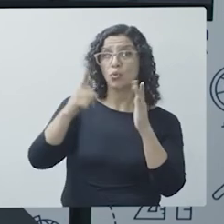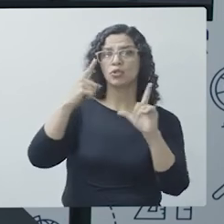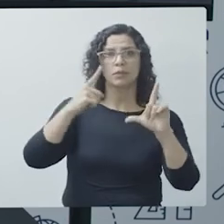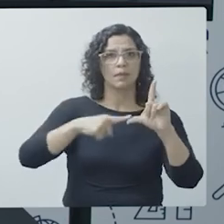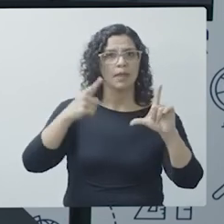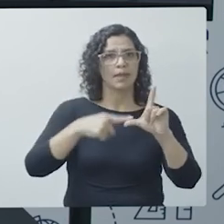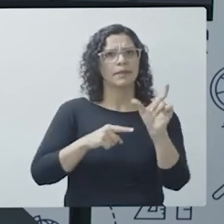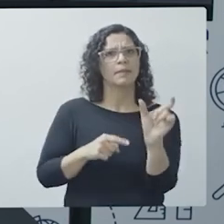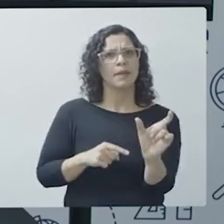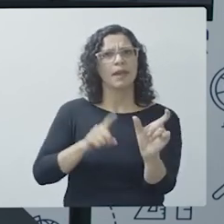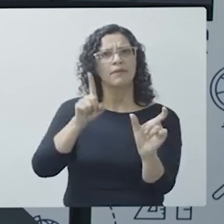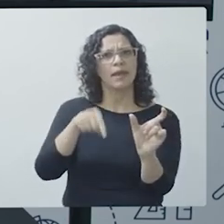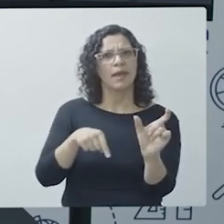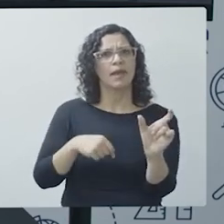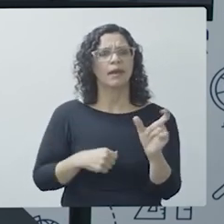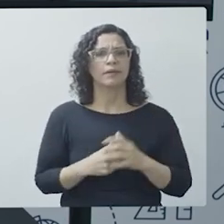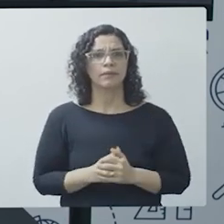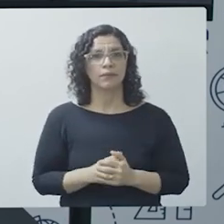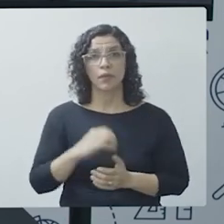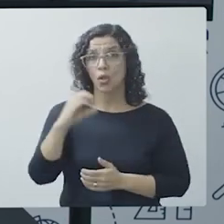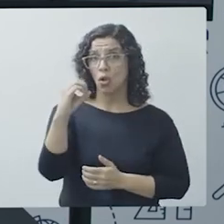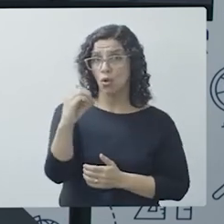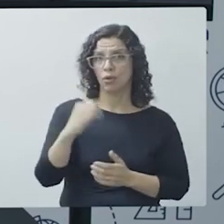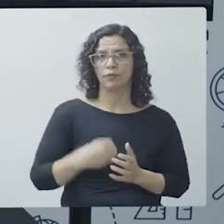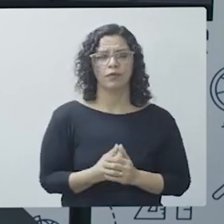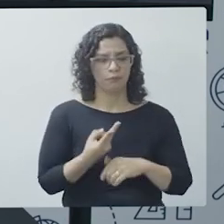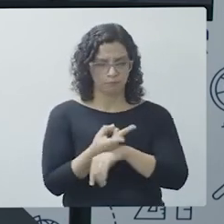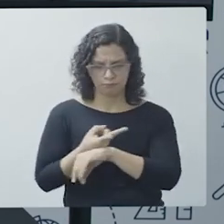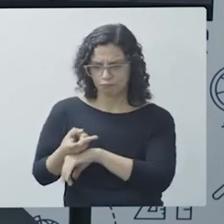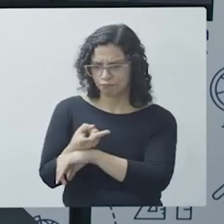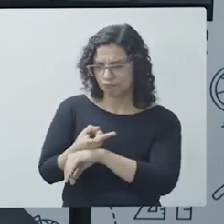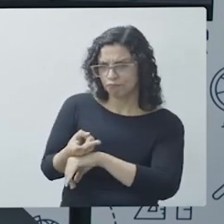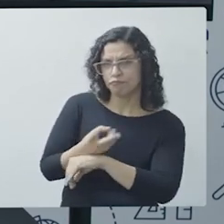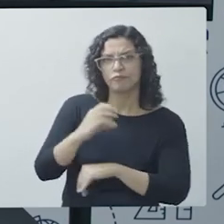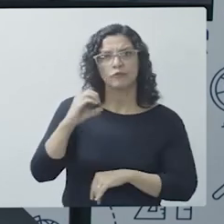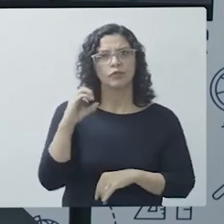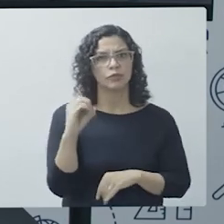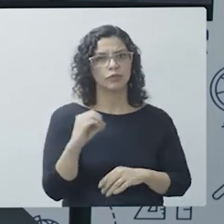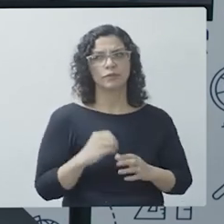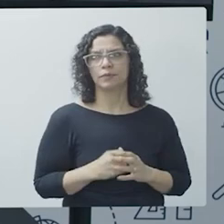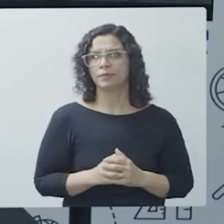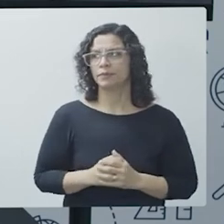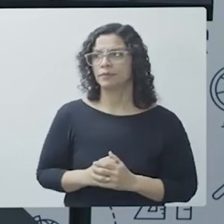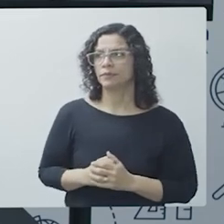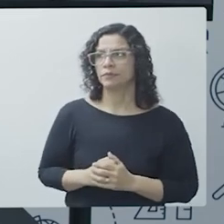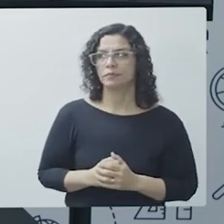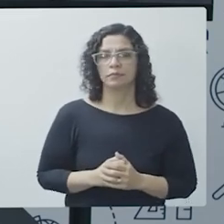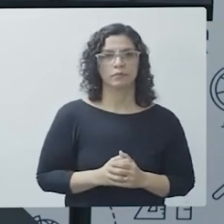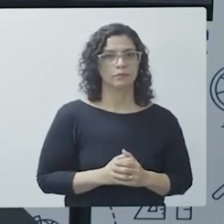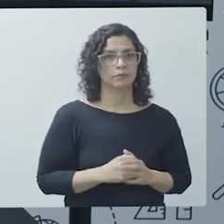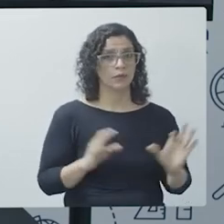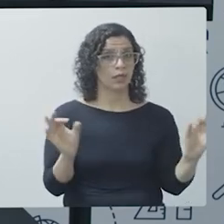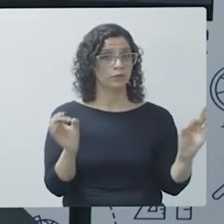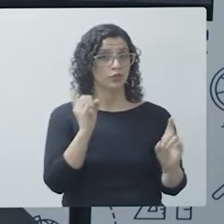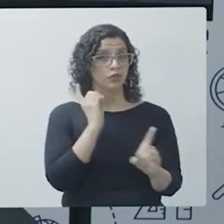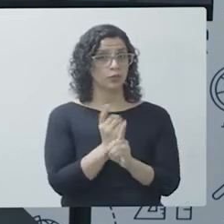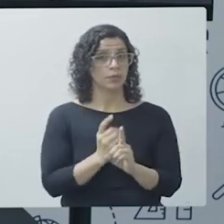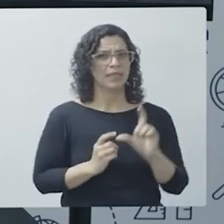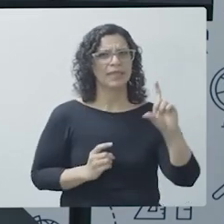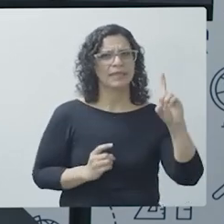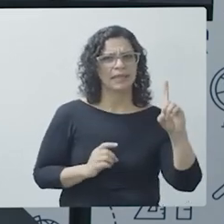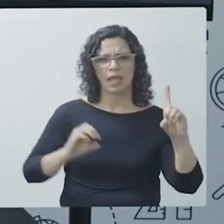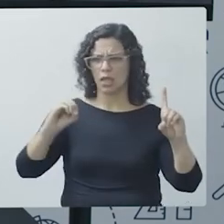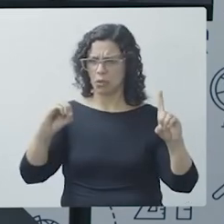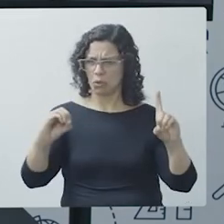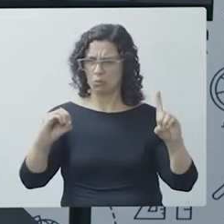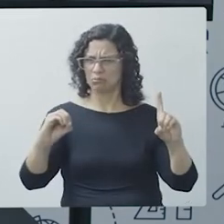A última letra da palavra é a letra O. Vou achar aqui. Opa! Já descobri